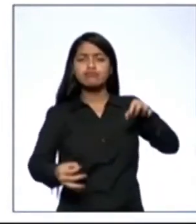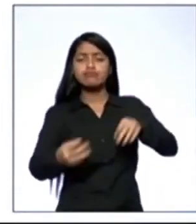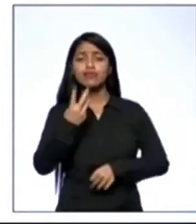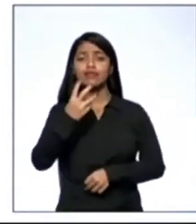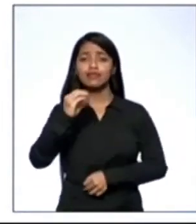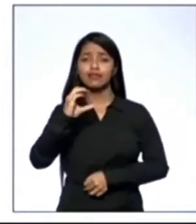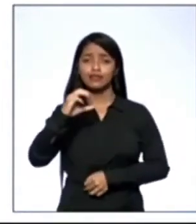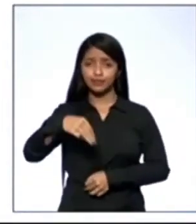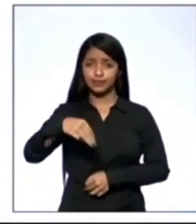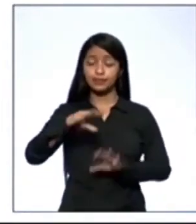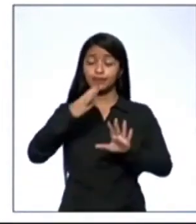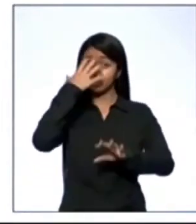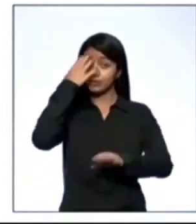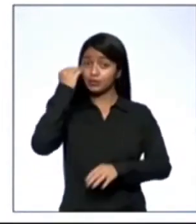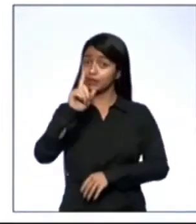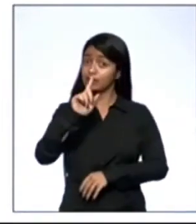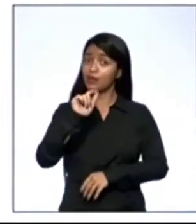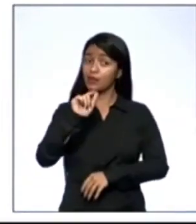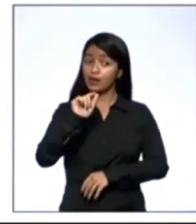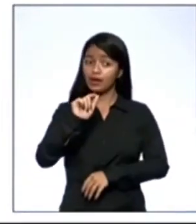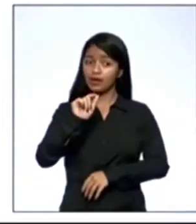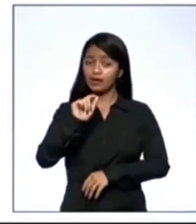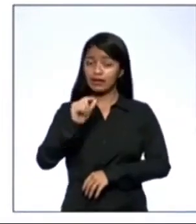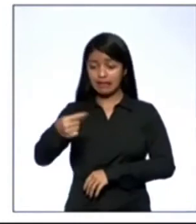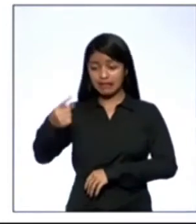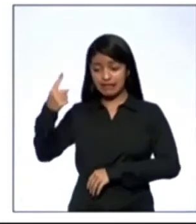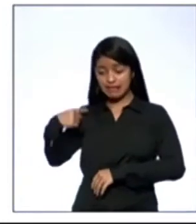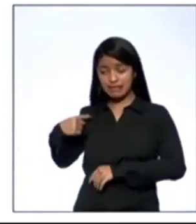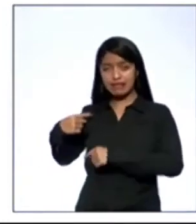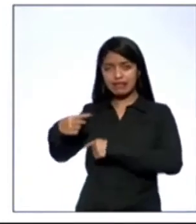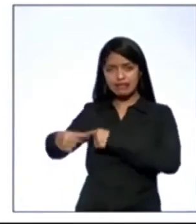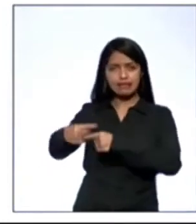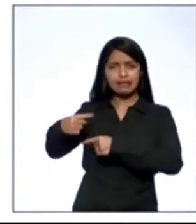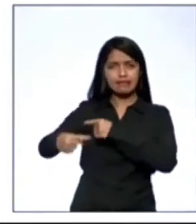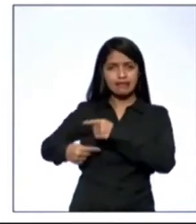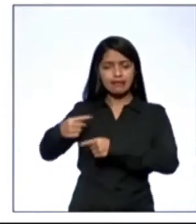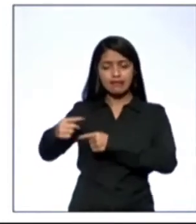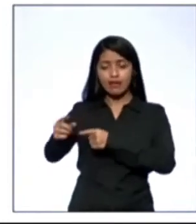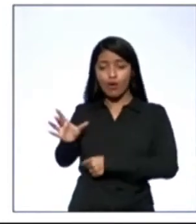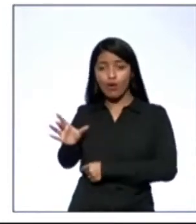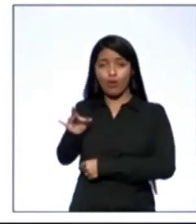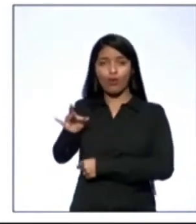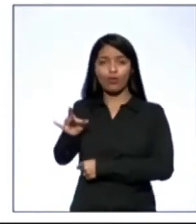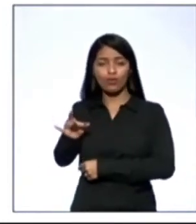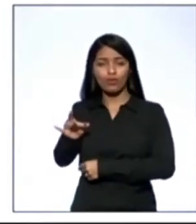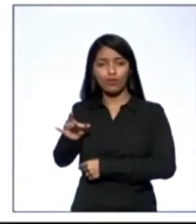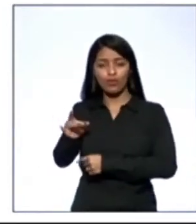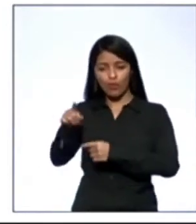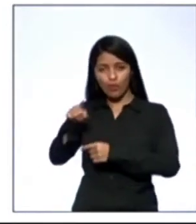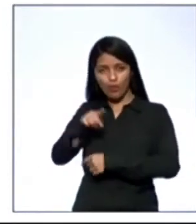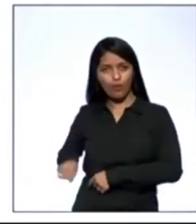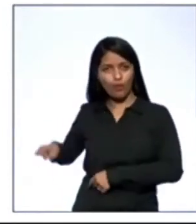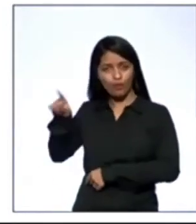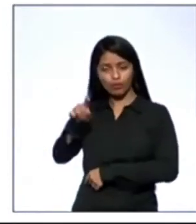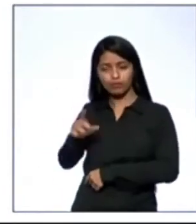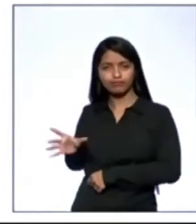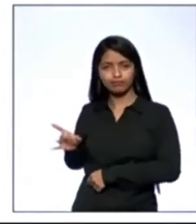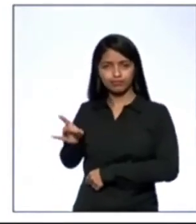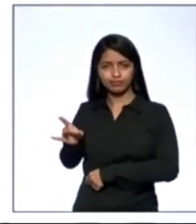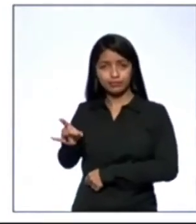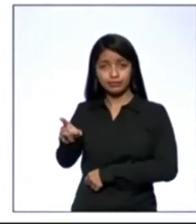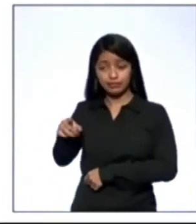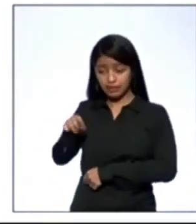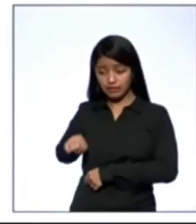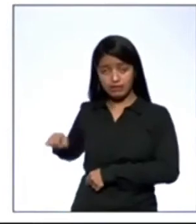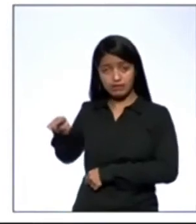vai me esquecer que a catraca ela está soldada na roda traseira, né? Então, se a catraca gira,